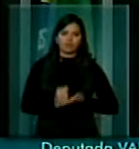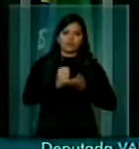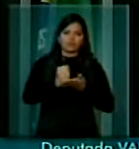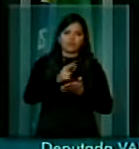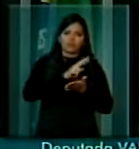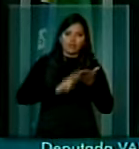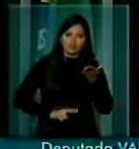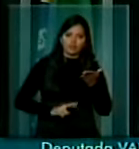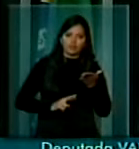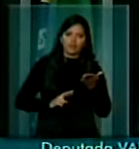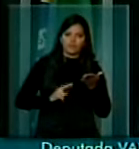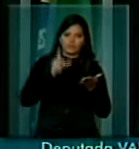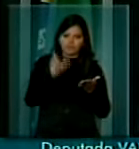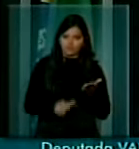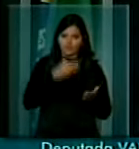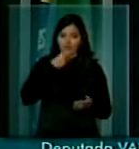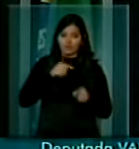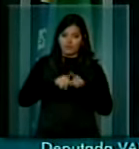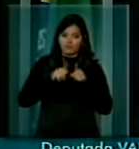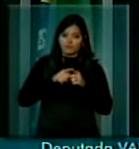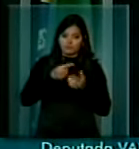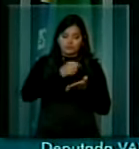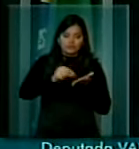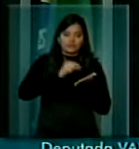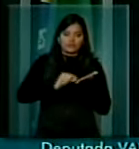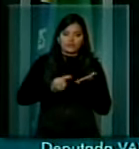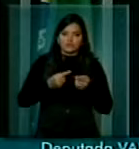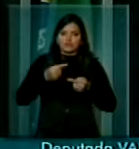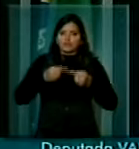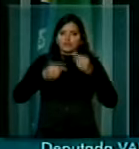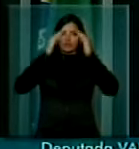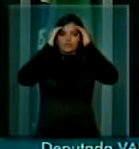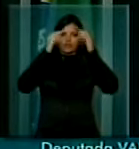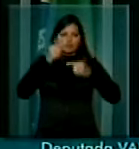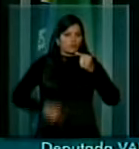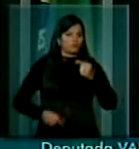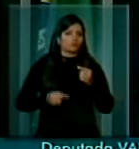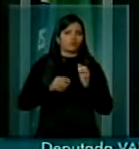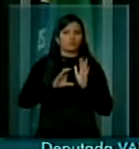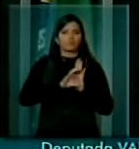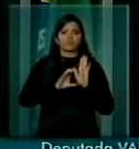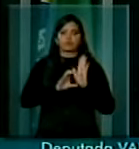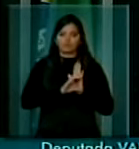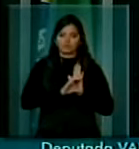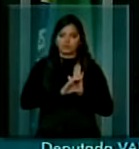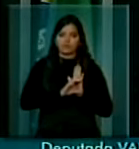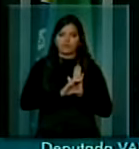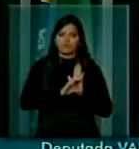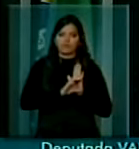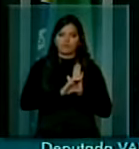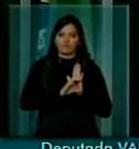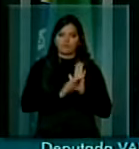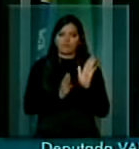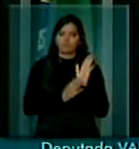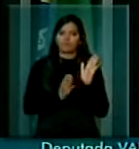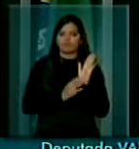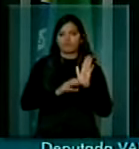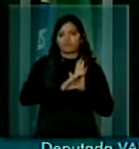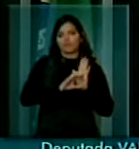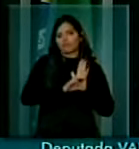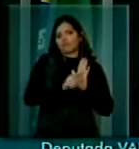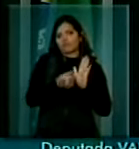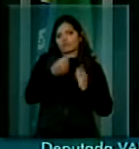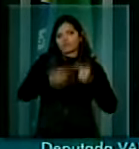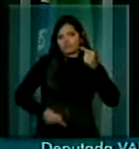o relator em uma arguição de descumprimento de preceito fundamental proposta,